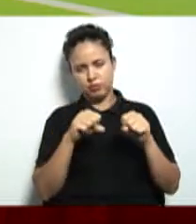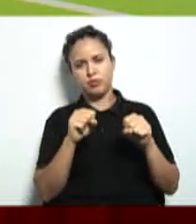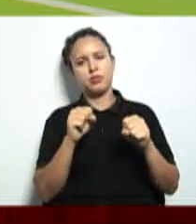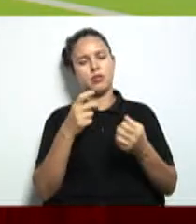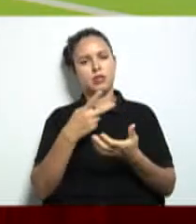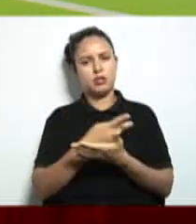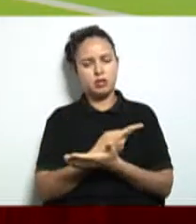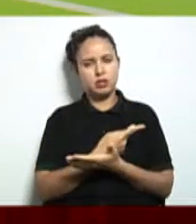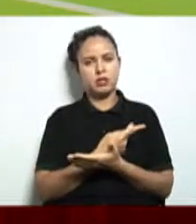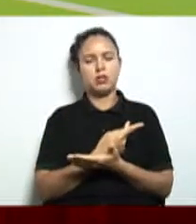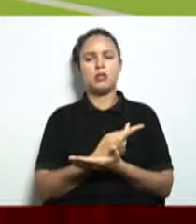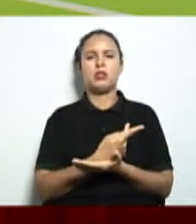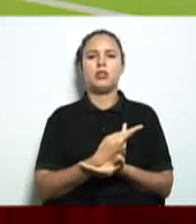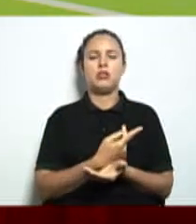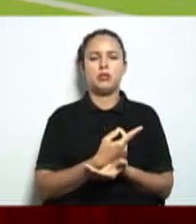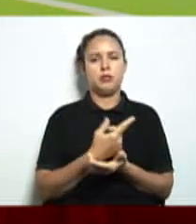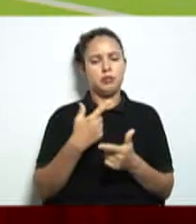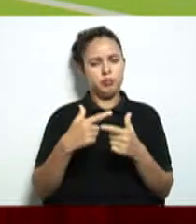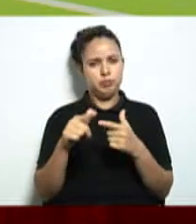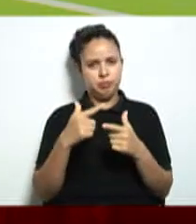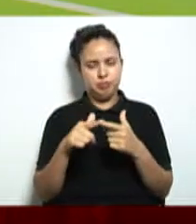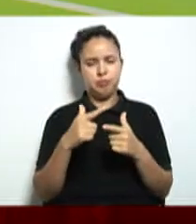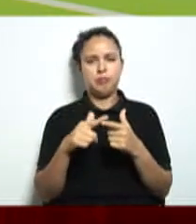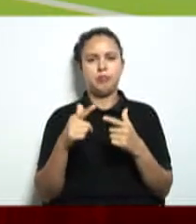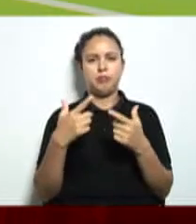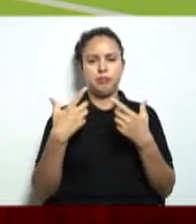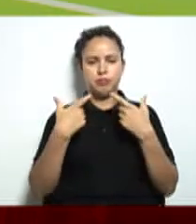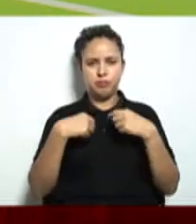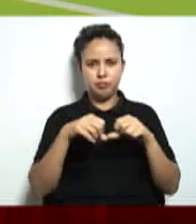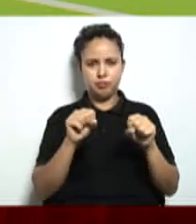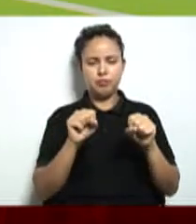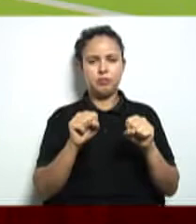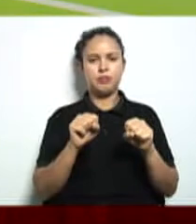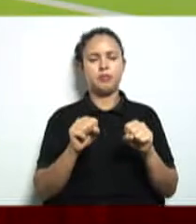evitar os vícios que a gente tem na hora que a gente fala.